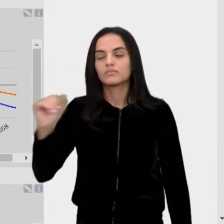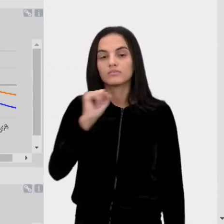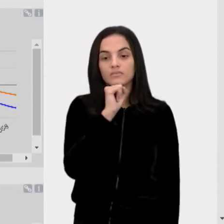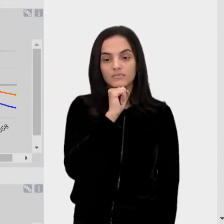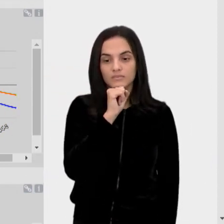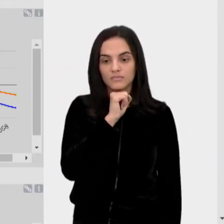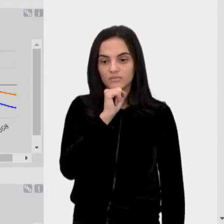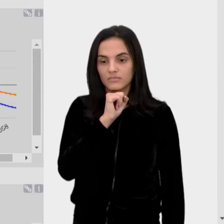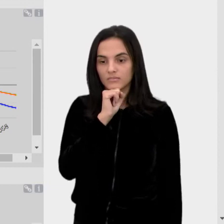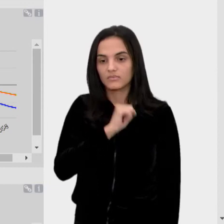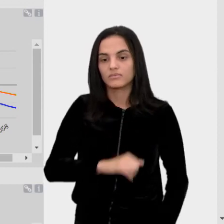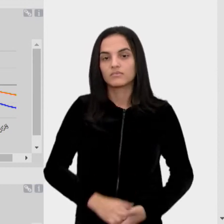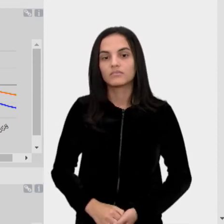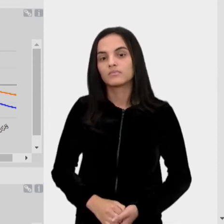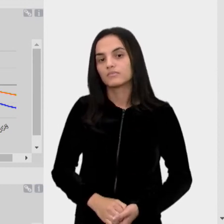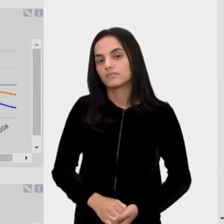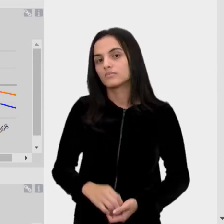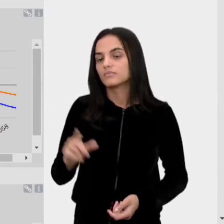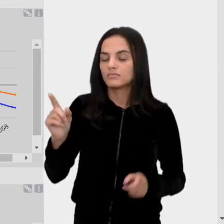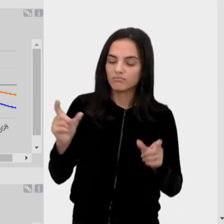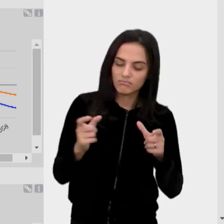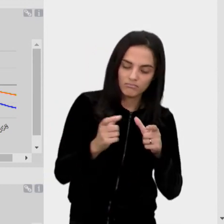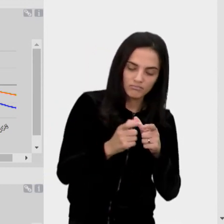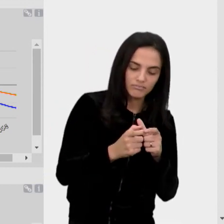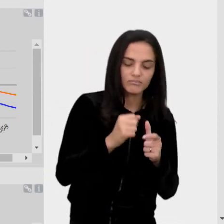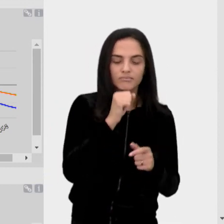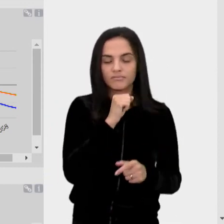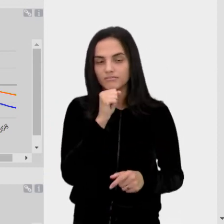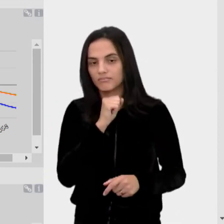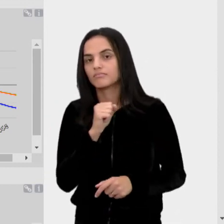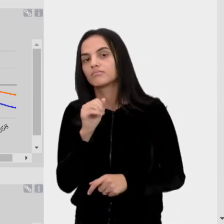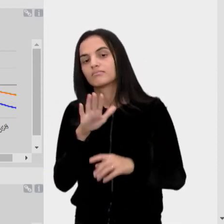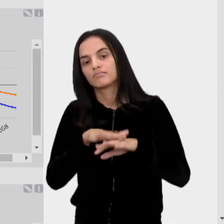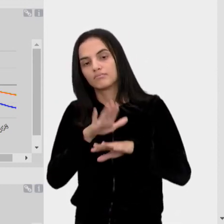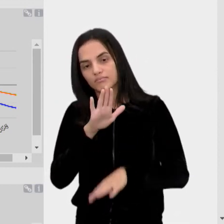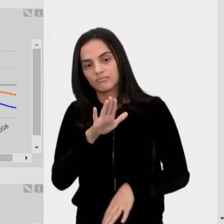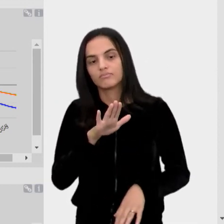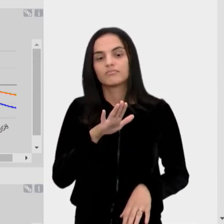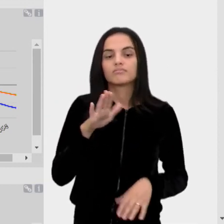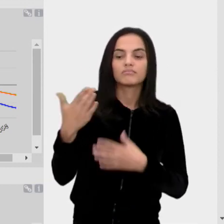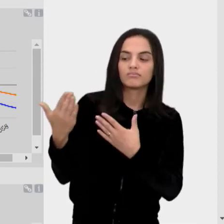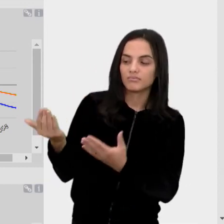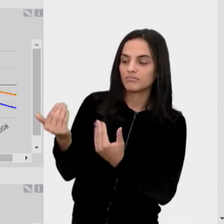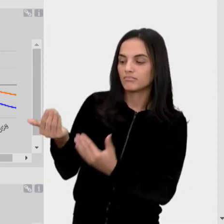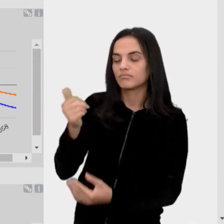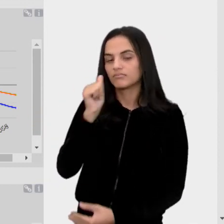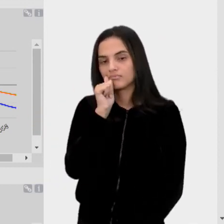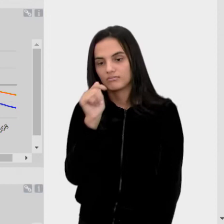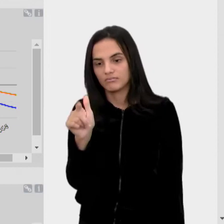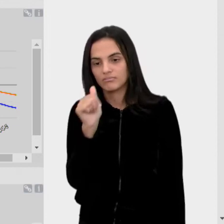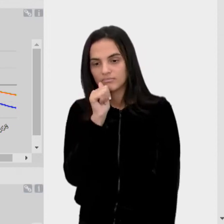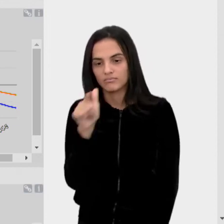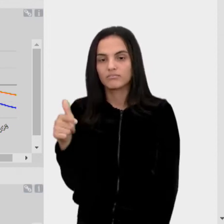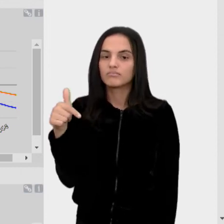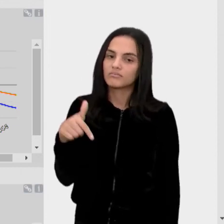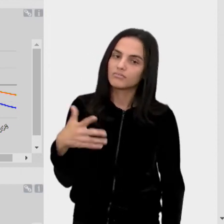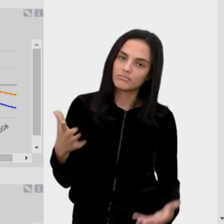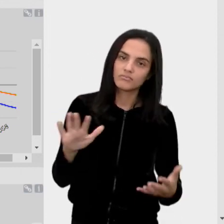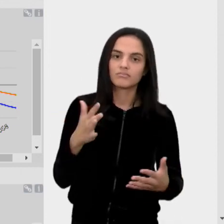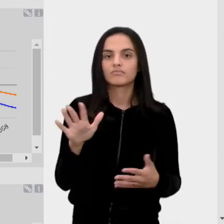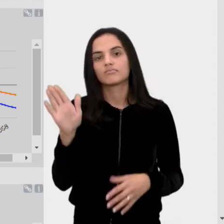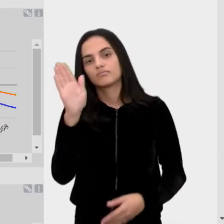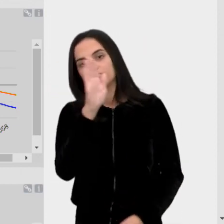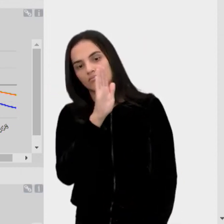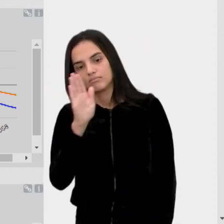E tem menos adultos e idosos em Alagoas em relação ao Brasil, mas tem mais jovens em Alagoas do que a média